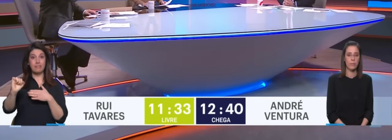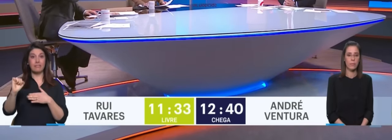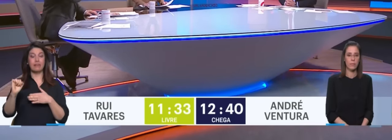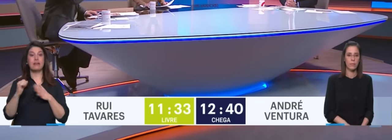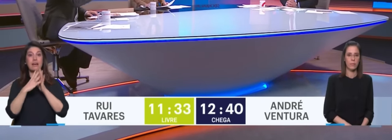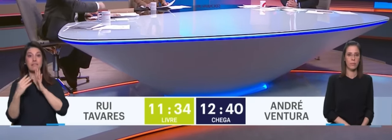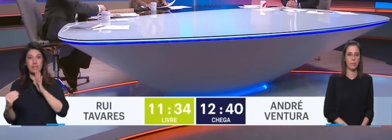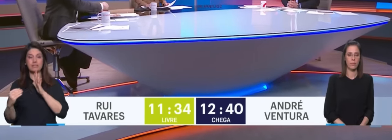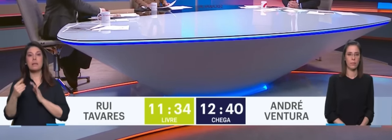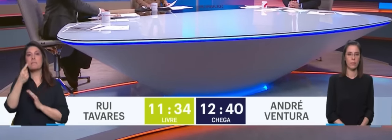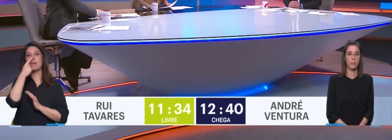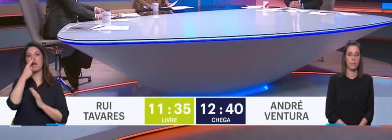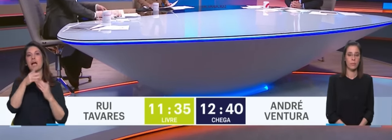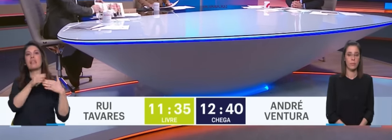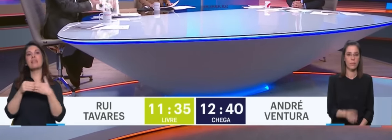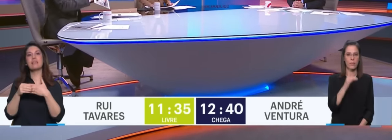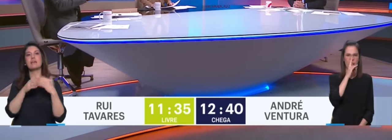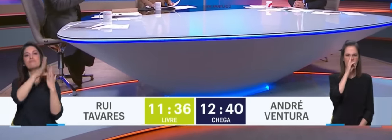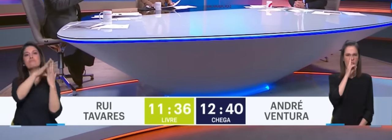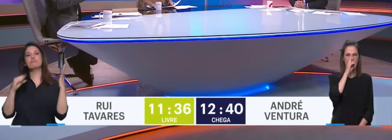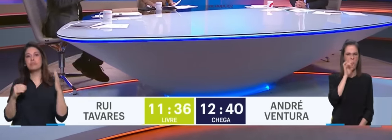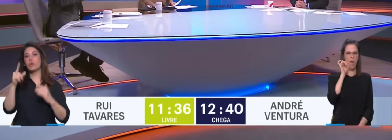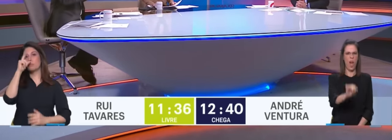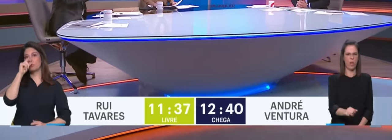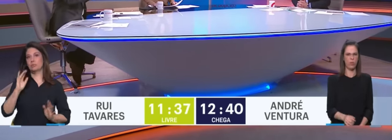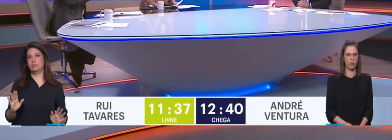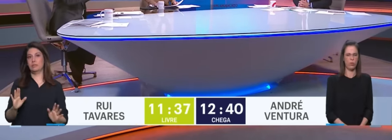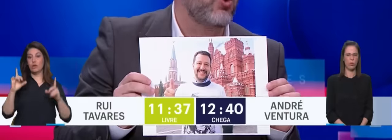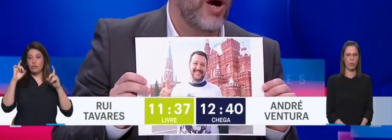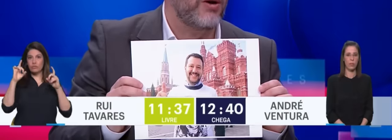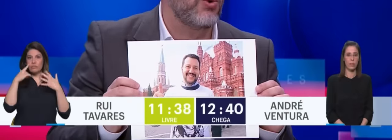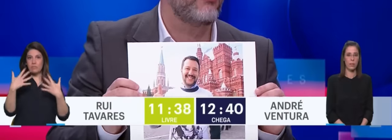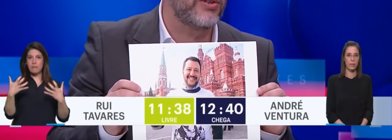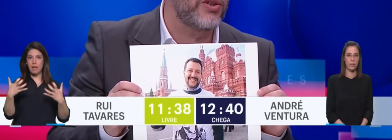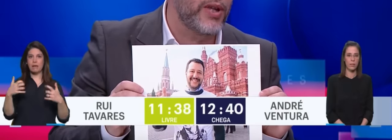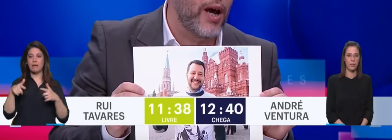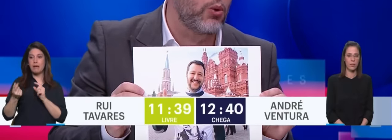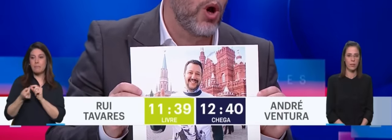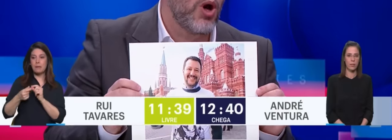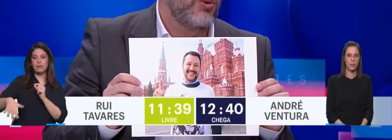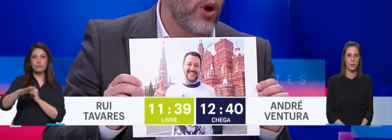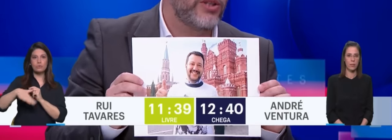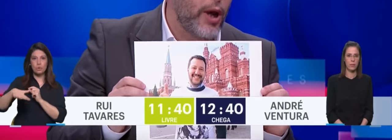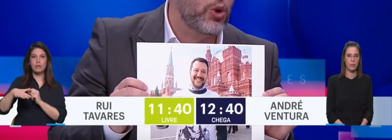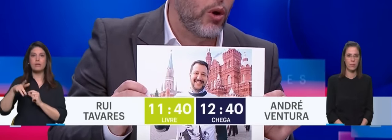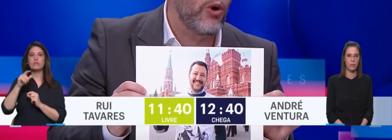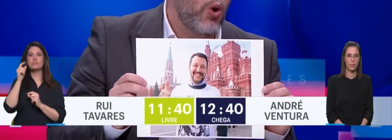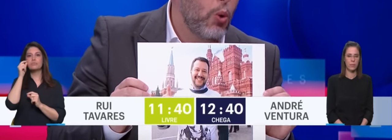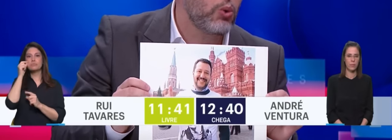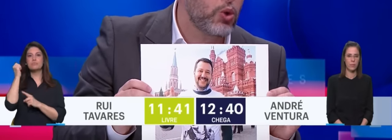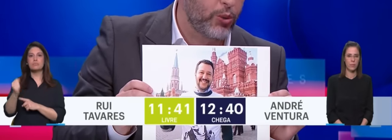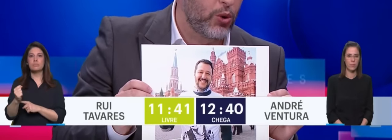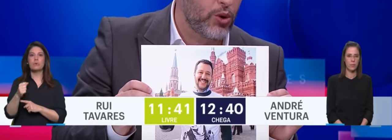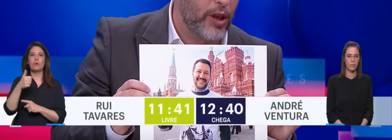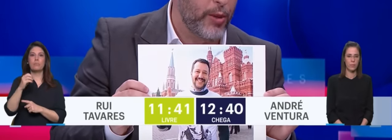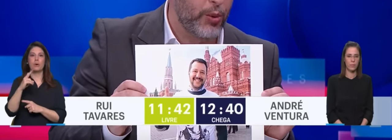referência Vladimir Putin ele aqui nesta fotografia está a poucos metros do lugar onde foi assassinado Boris nemov um